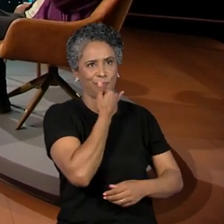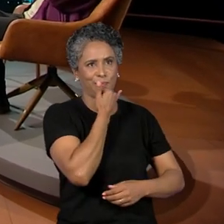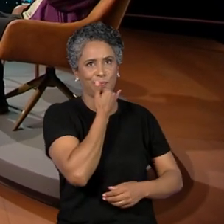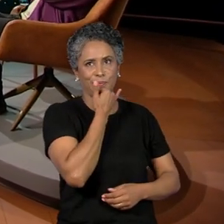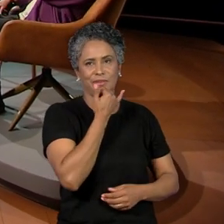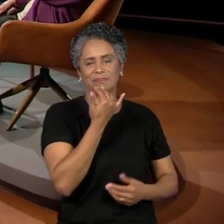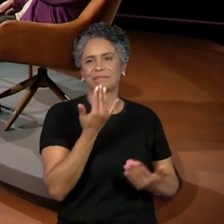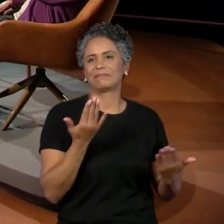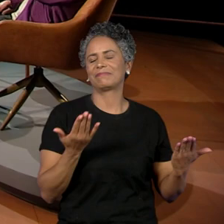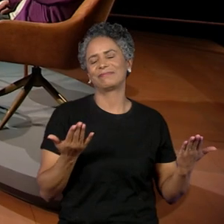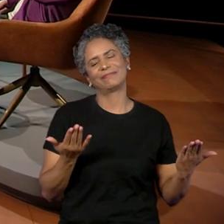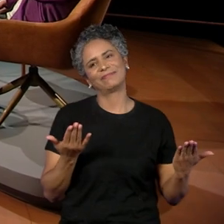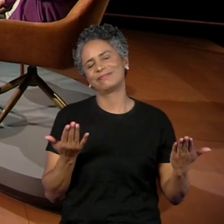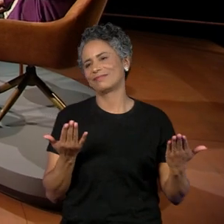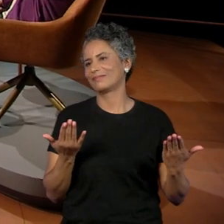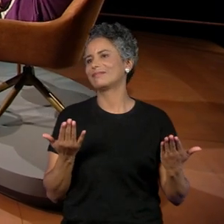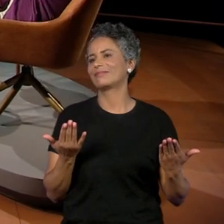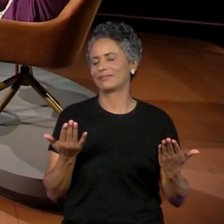Vocês cortam depois.